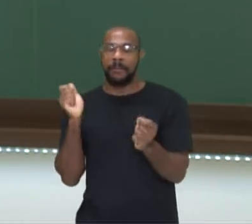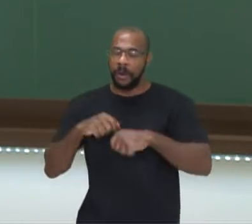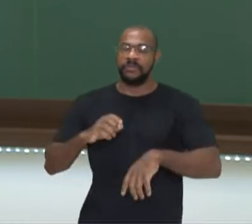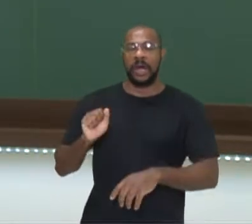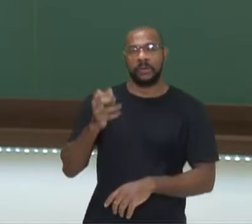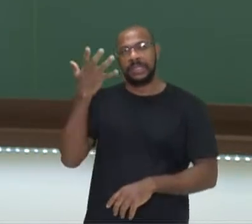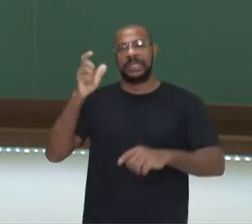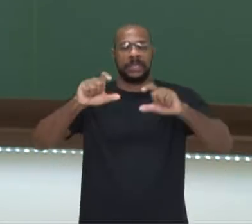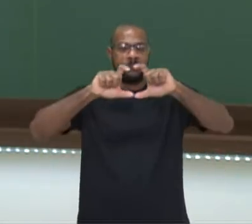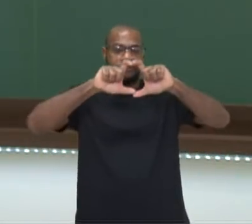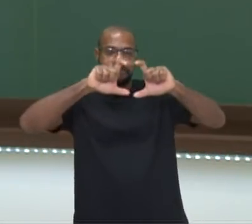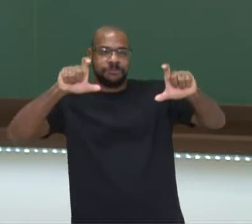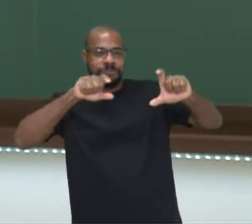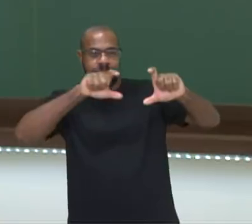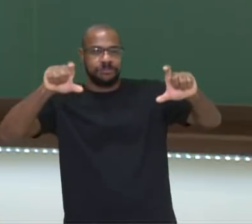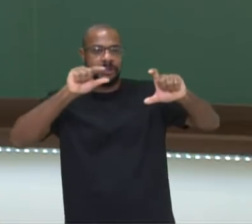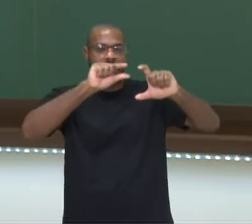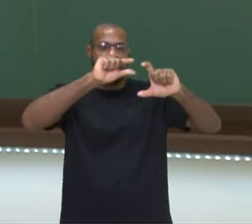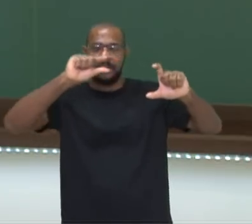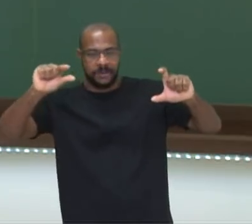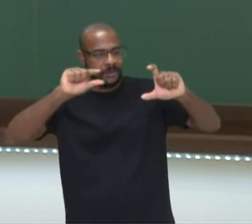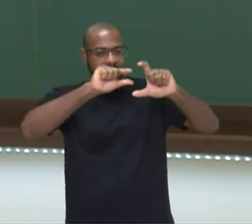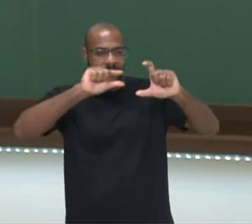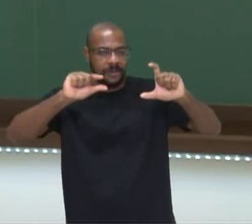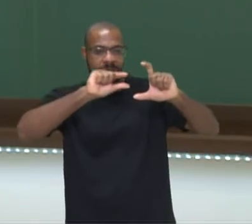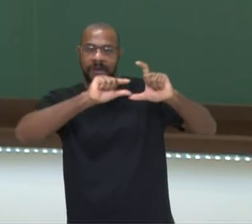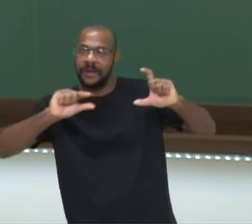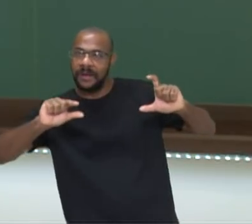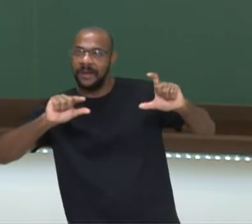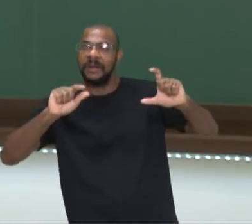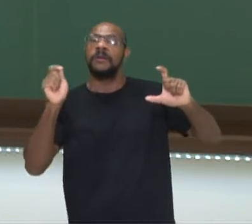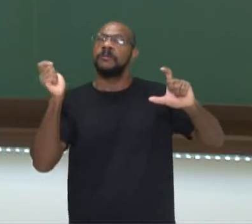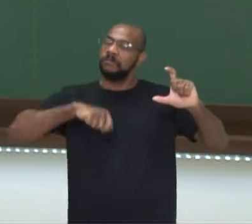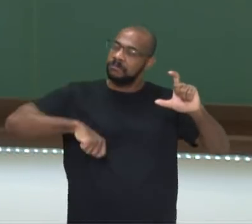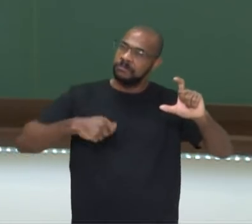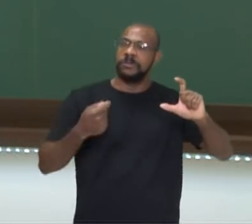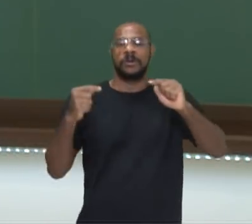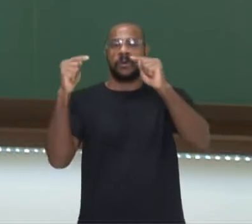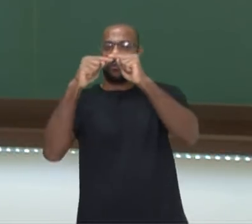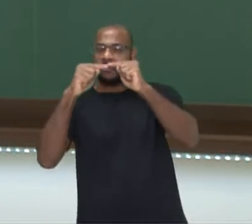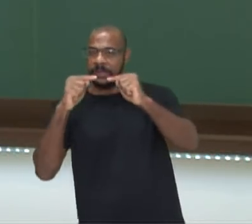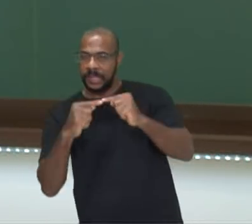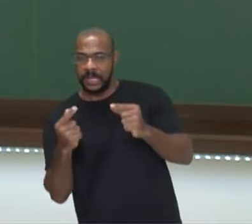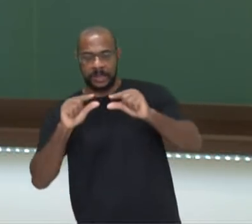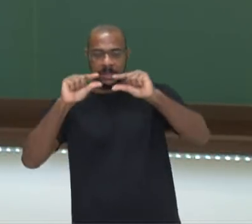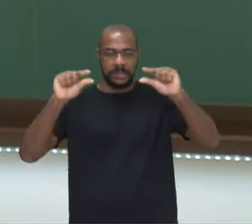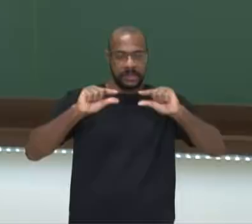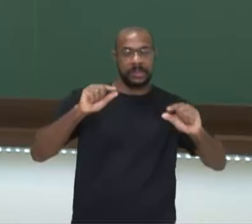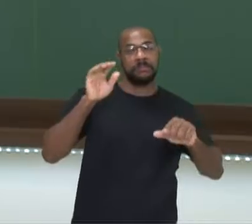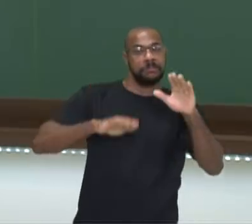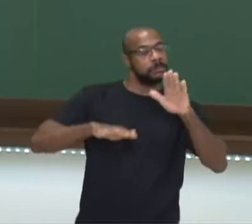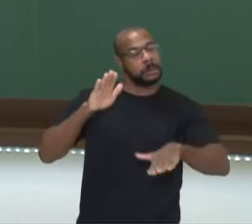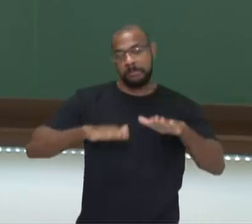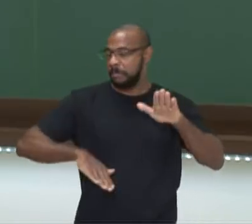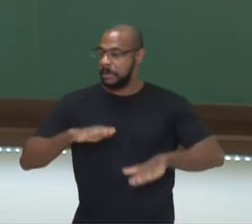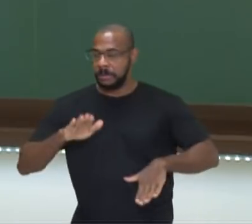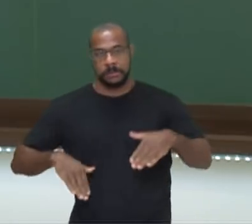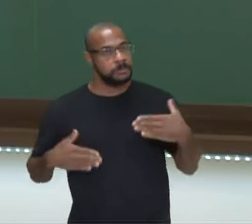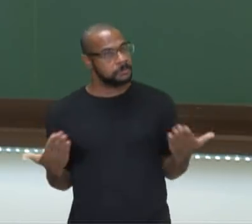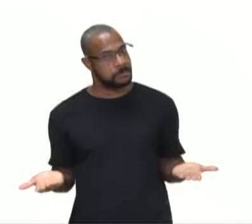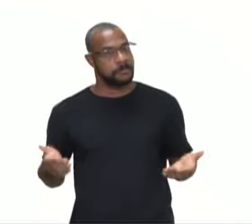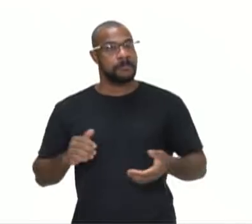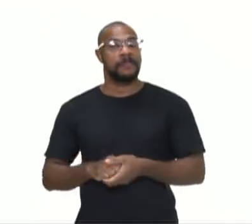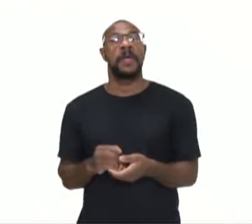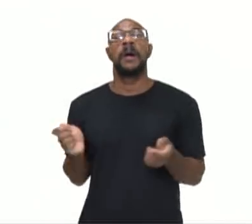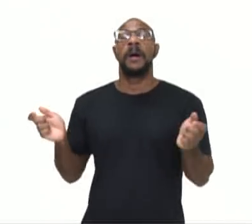por exemplo, na quantidade de palavras por versos, tá? Isso independe.